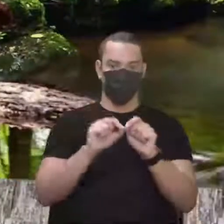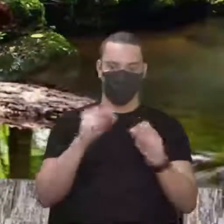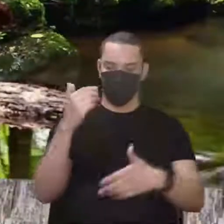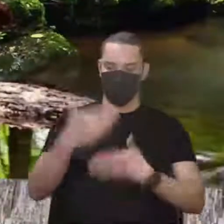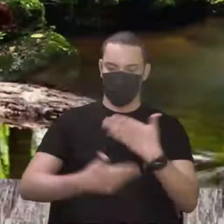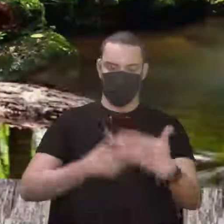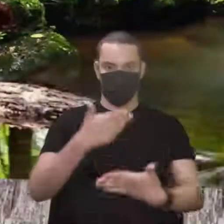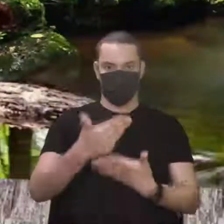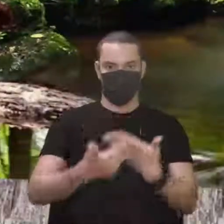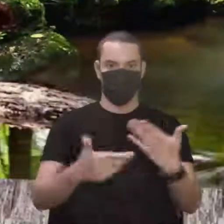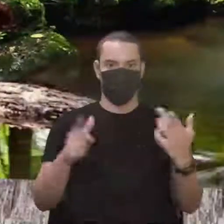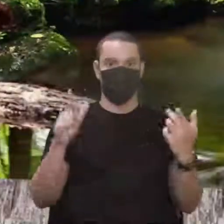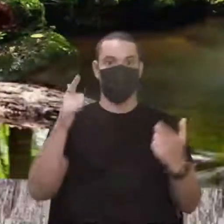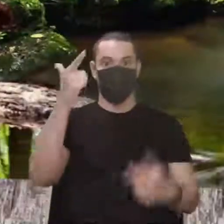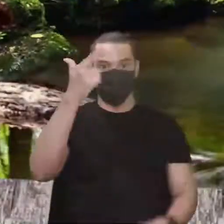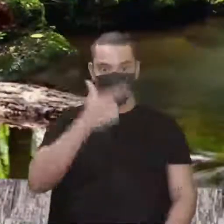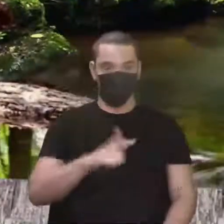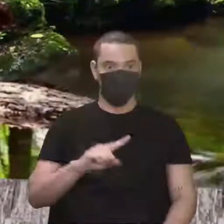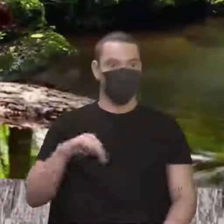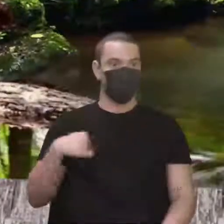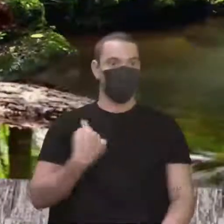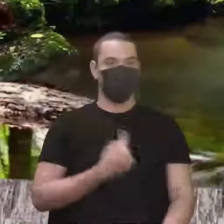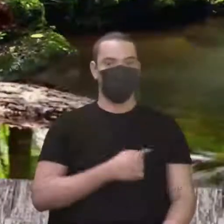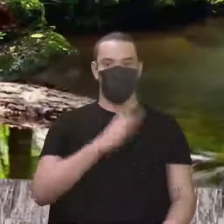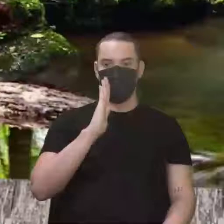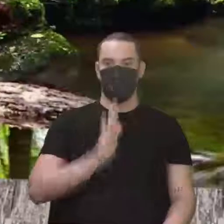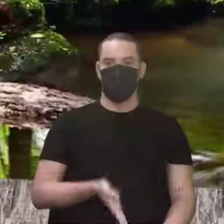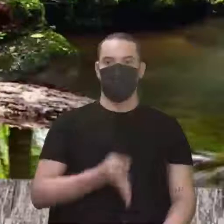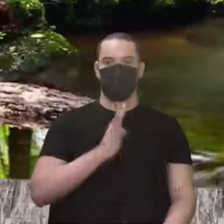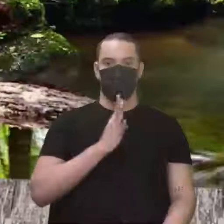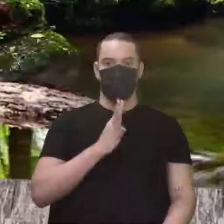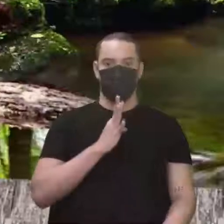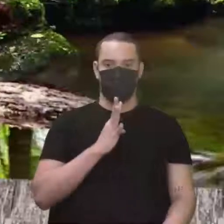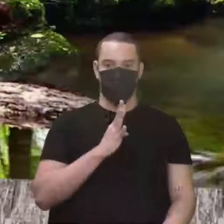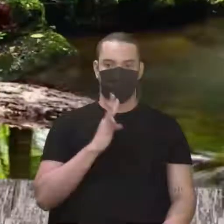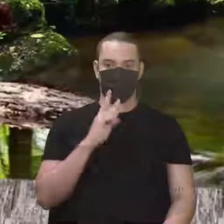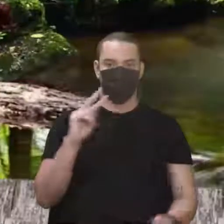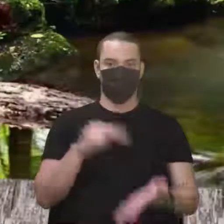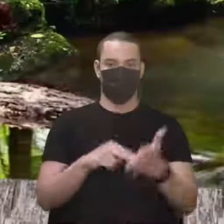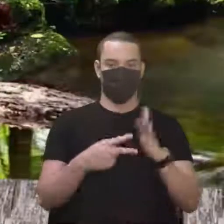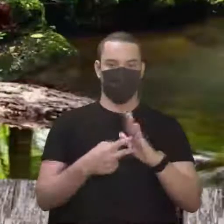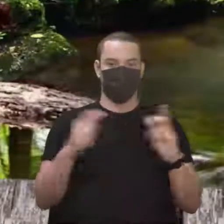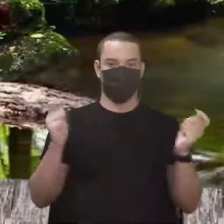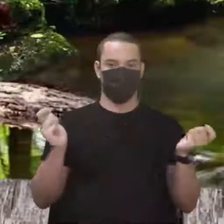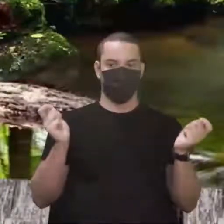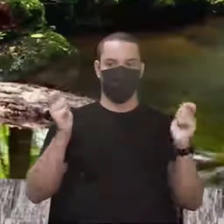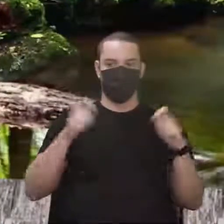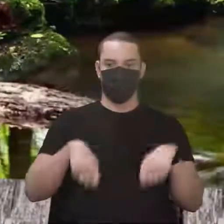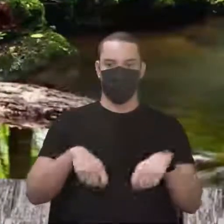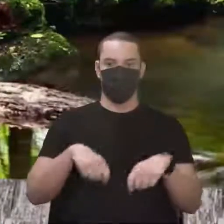processos reprodutivos que nós já conhecemos, que vão nos permitir